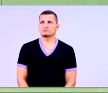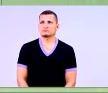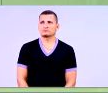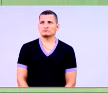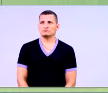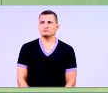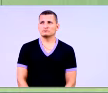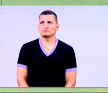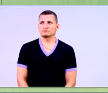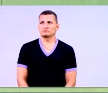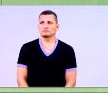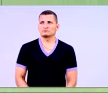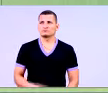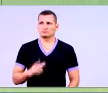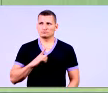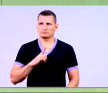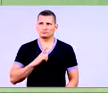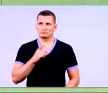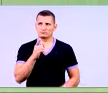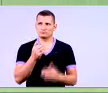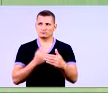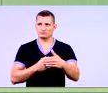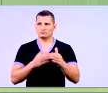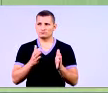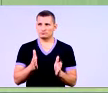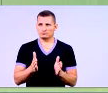eu tenho aqui uma caixinha